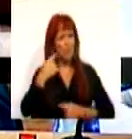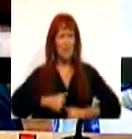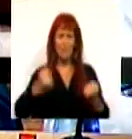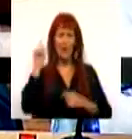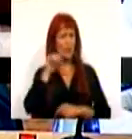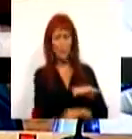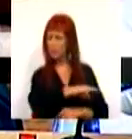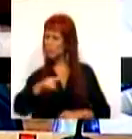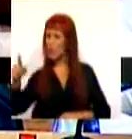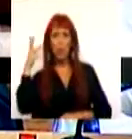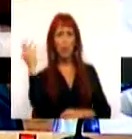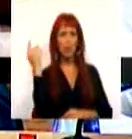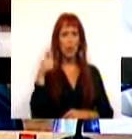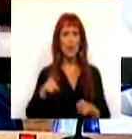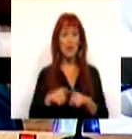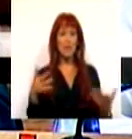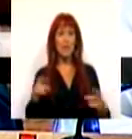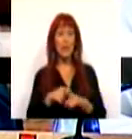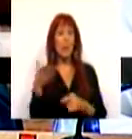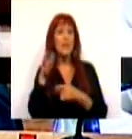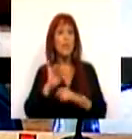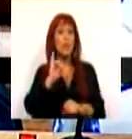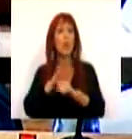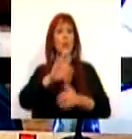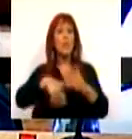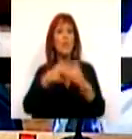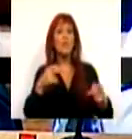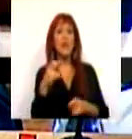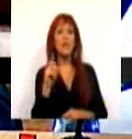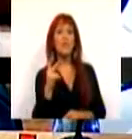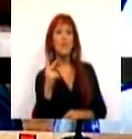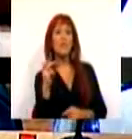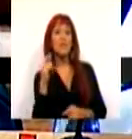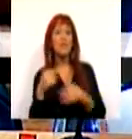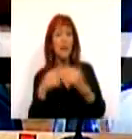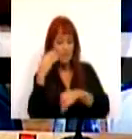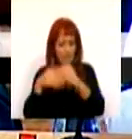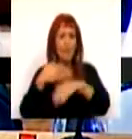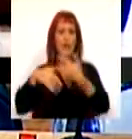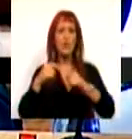valor transversal da cultura, de que é outro exemplo o programa Revive, também já em marcha.